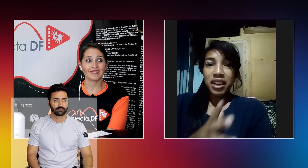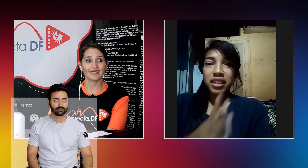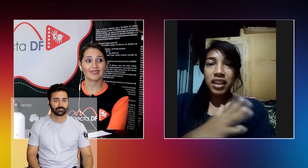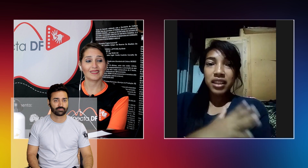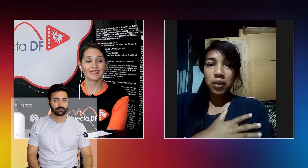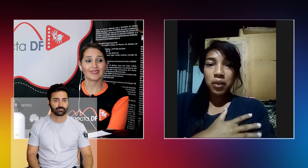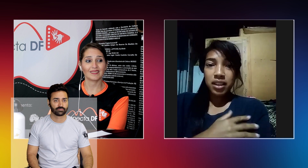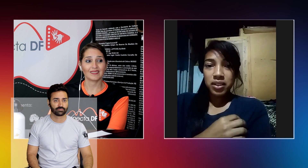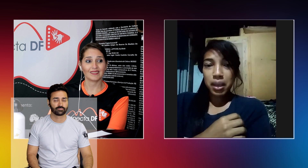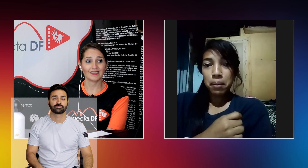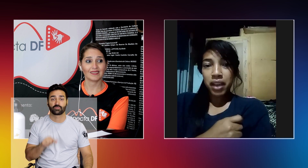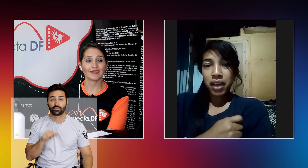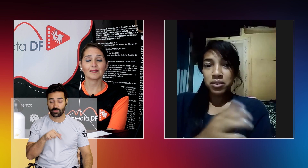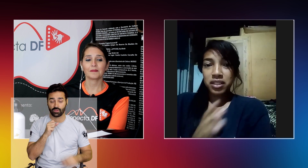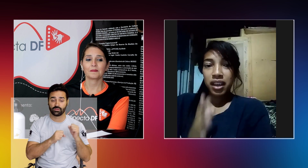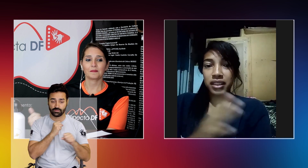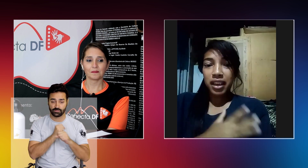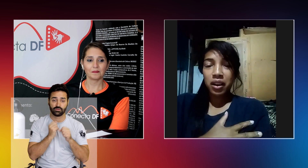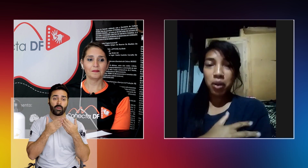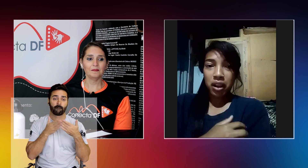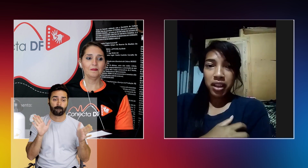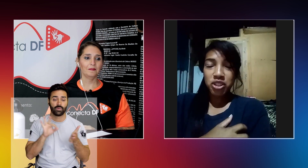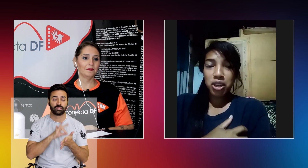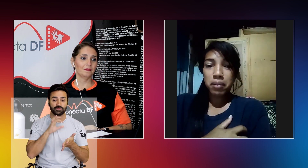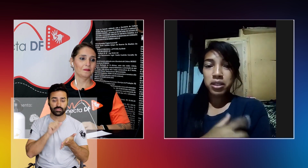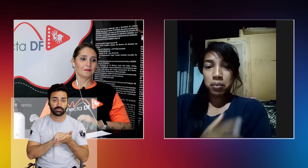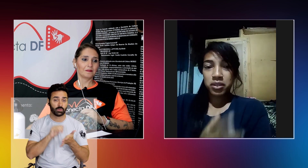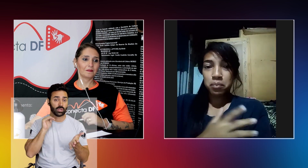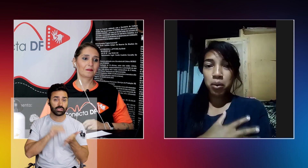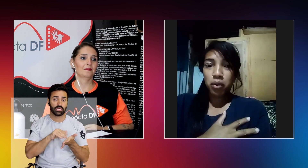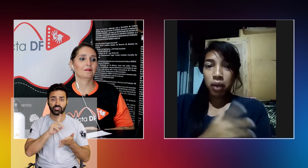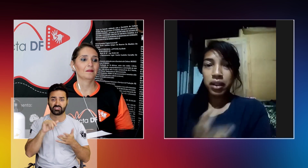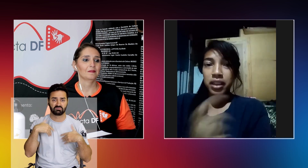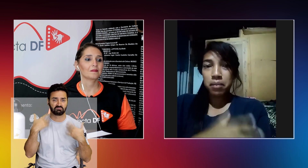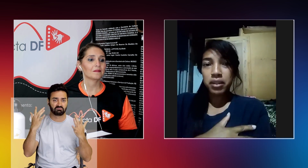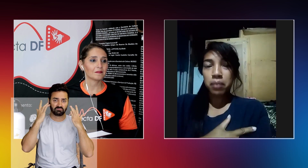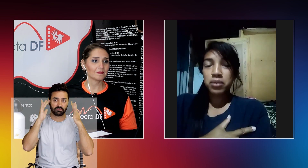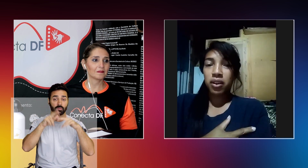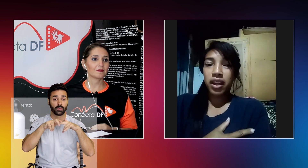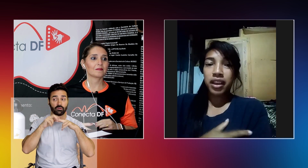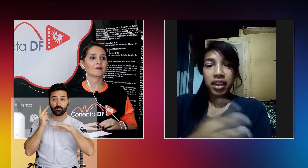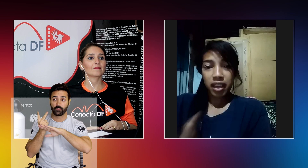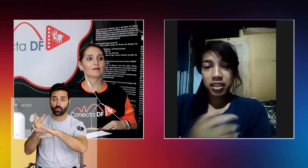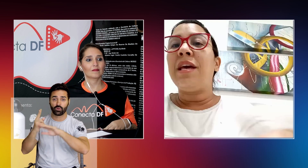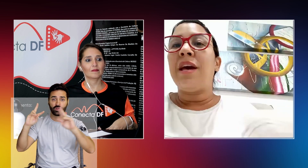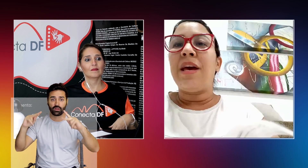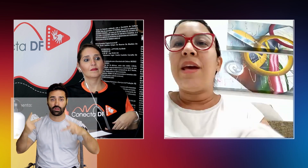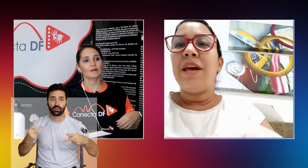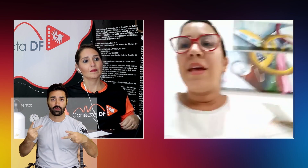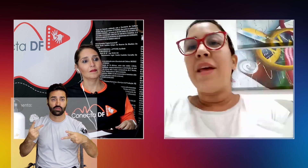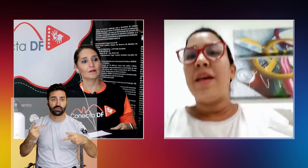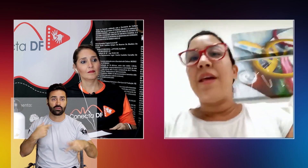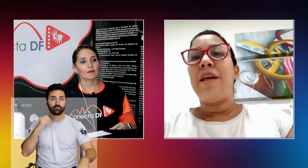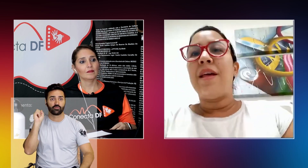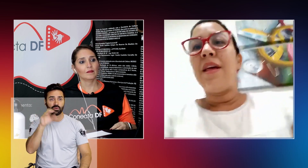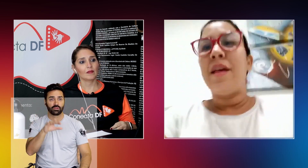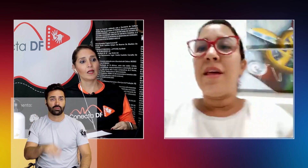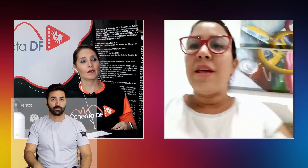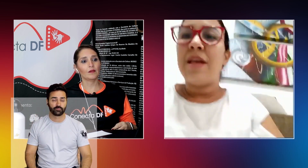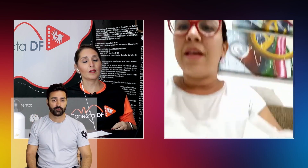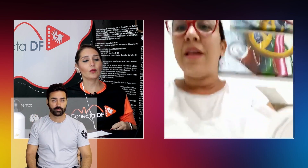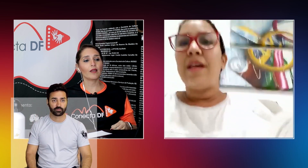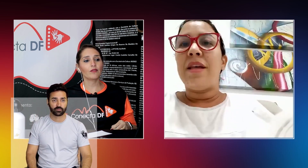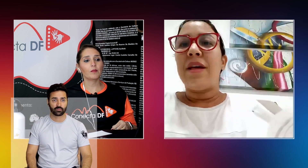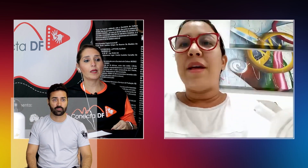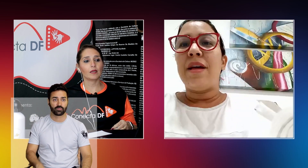Esse ano ainda está com inscrições abertas. Eu não sei até que dia, mas eu posso procurar o link e mandar para os colegas. O link.